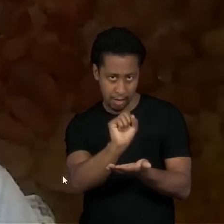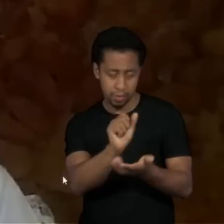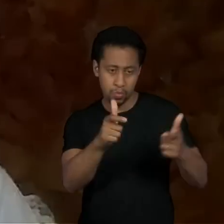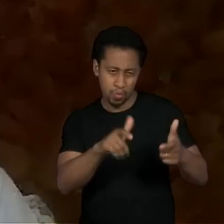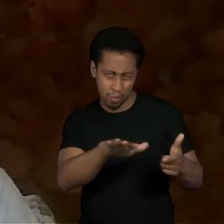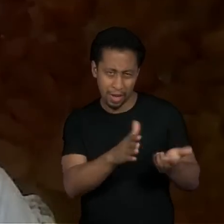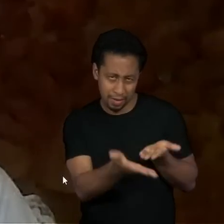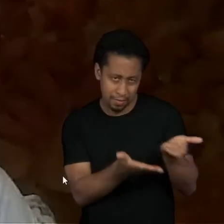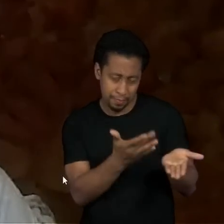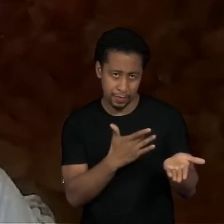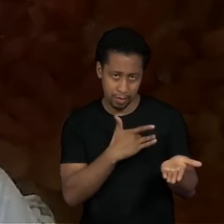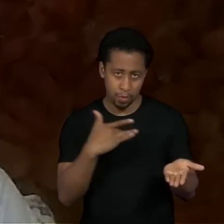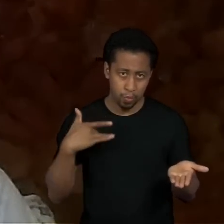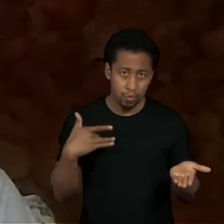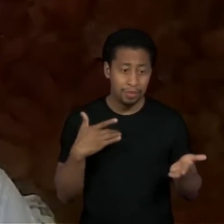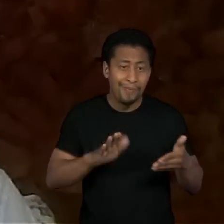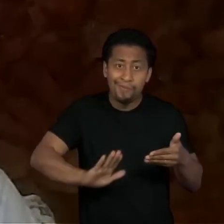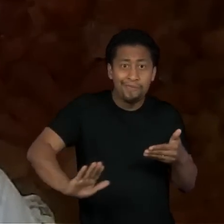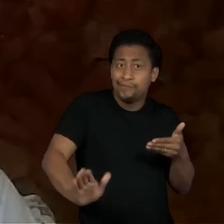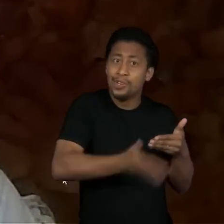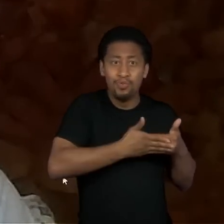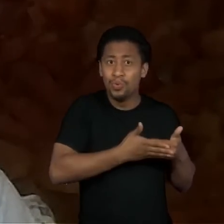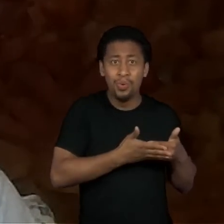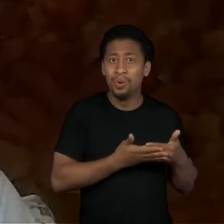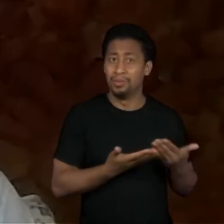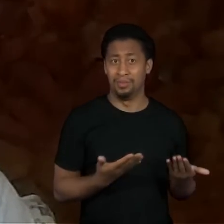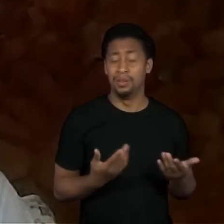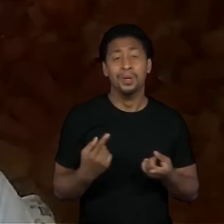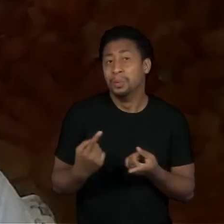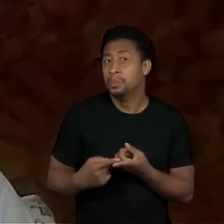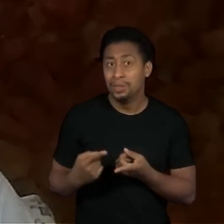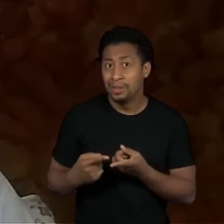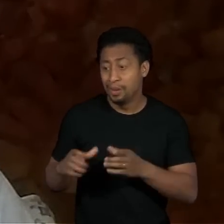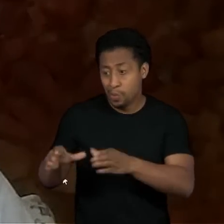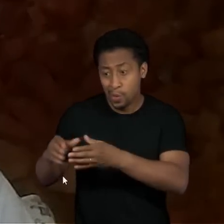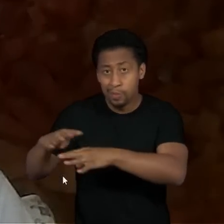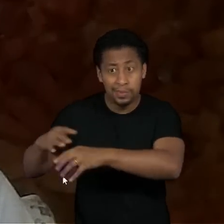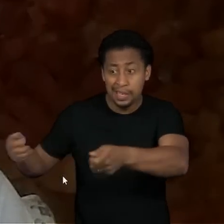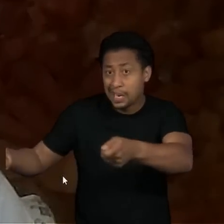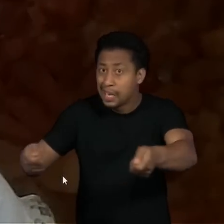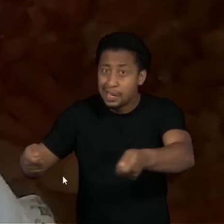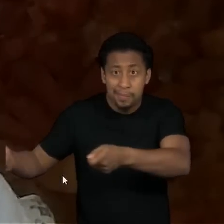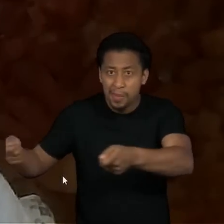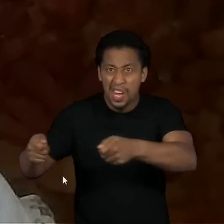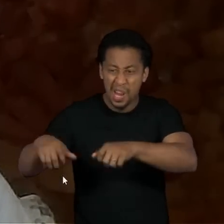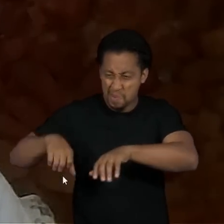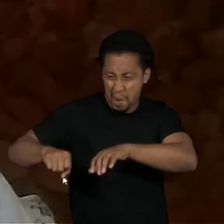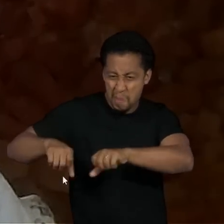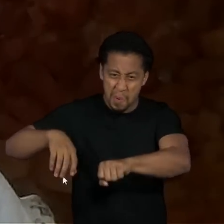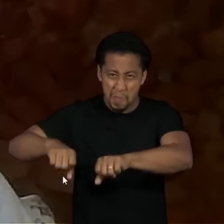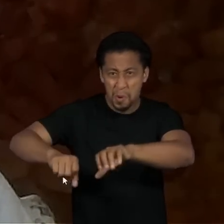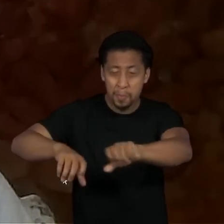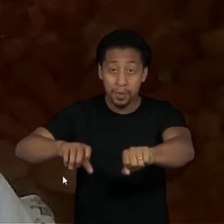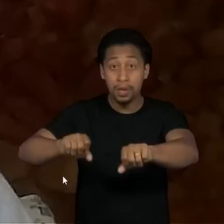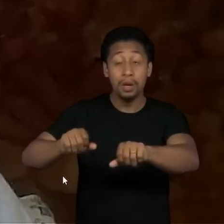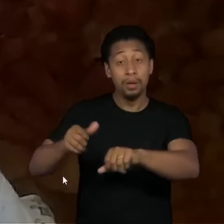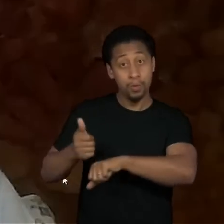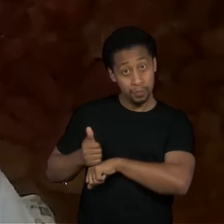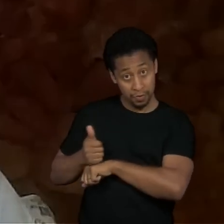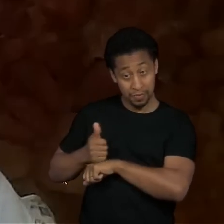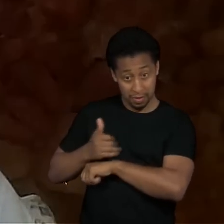por causa dessa situação do garimpo, de ter agravado conflitos ali na região que não garantiram segurança mínima para os profissionais poderem entrar em área e